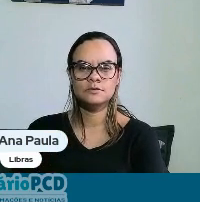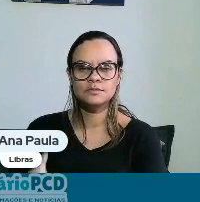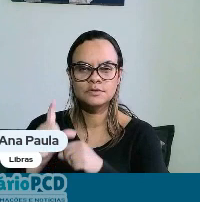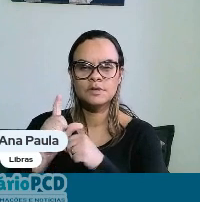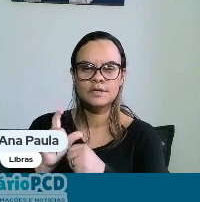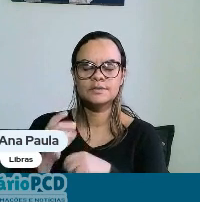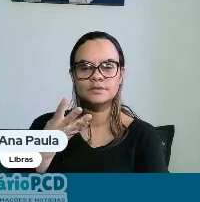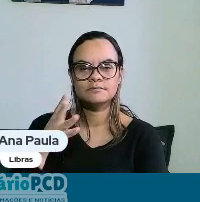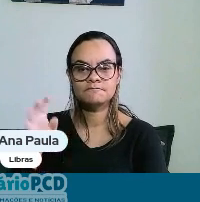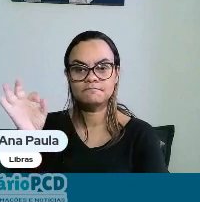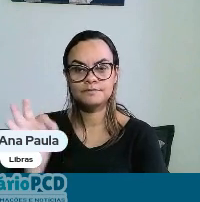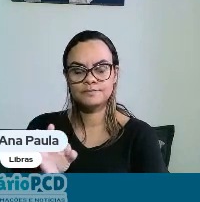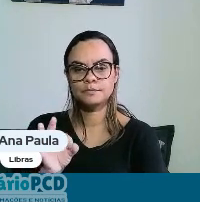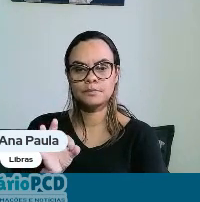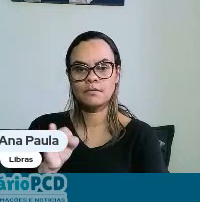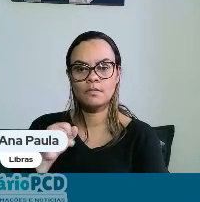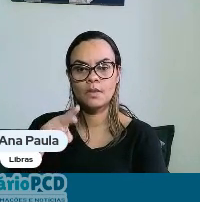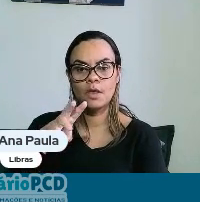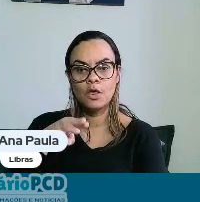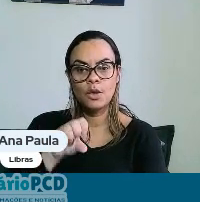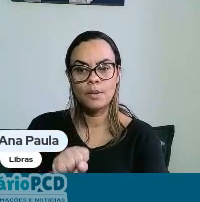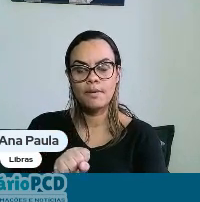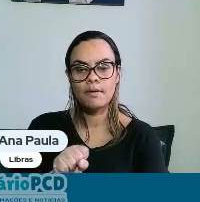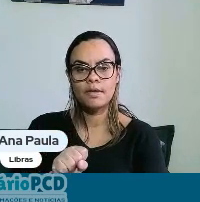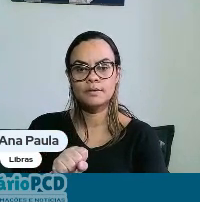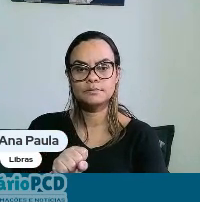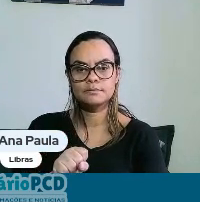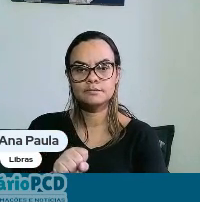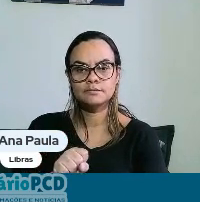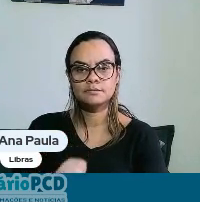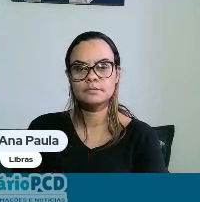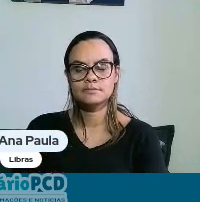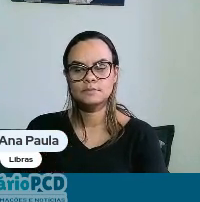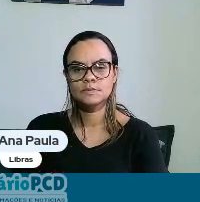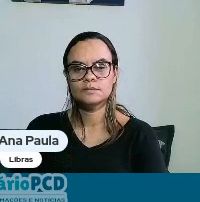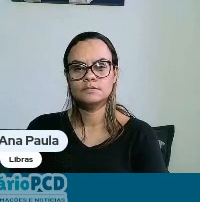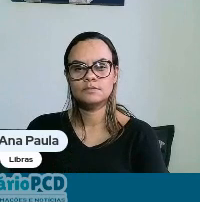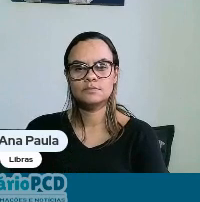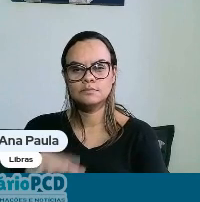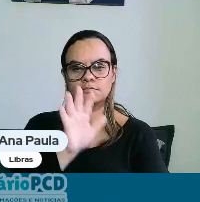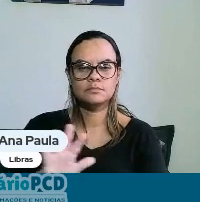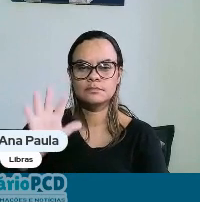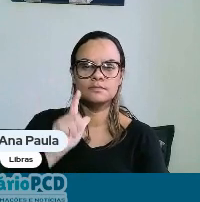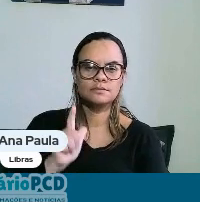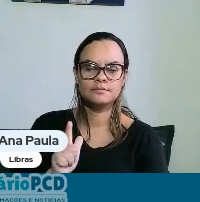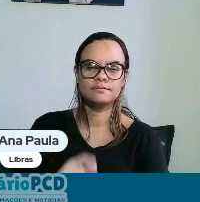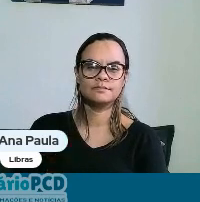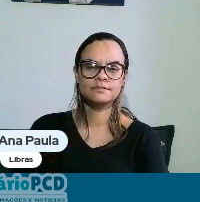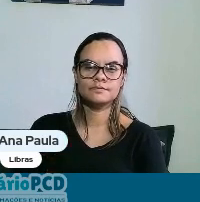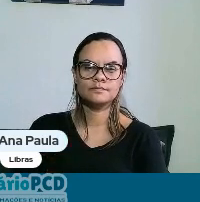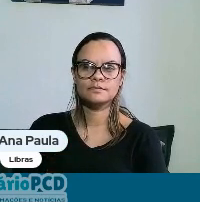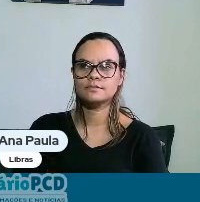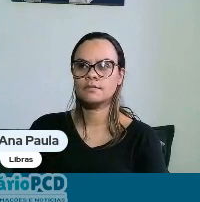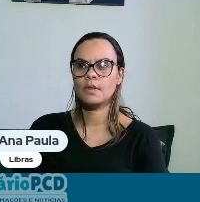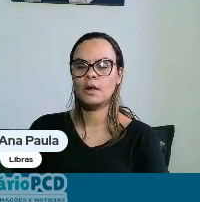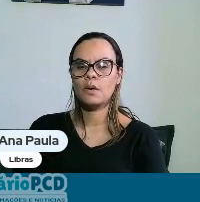de 4% do ICMS cobrado, só para estados que tivessem um PIB per